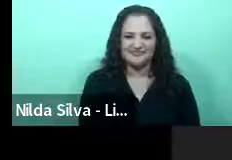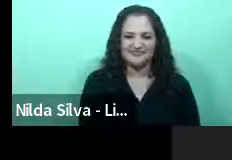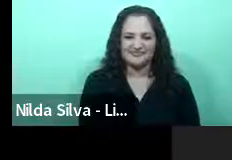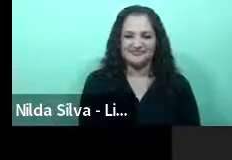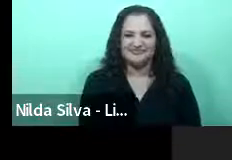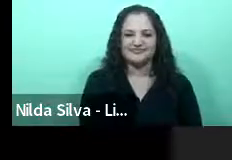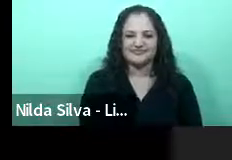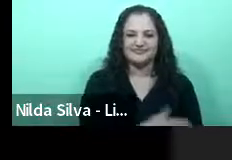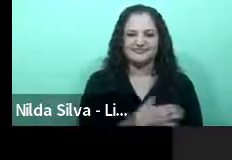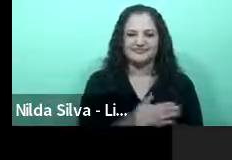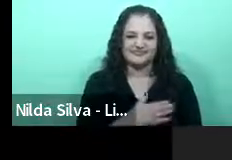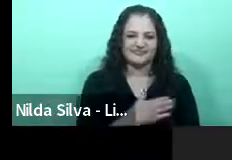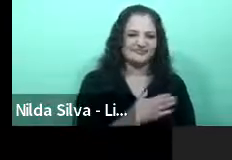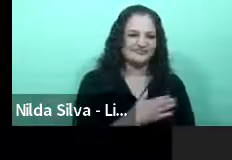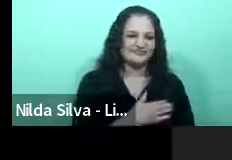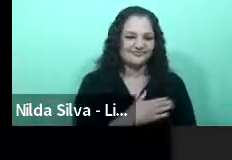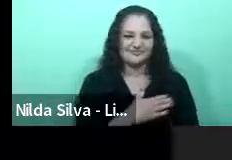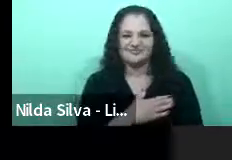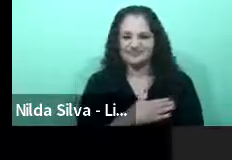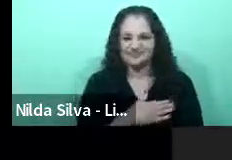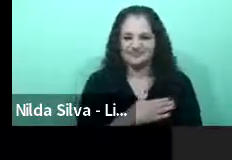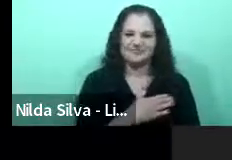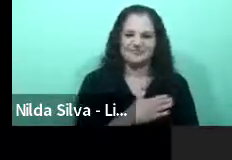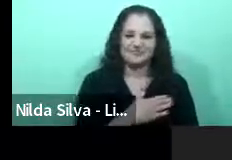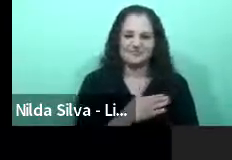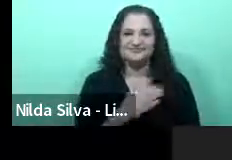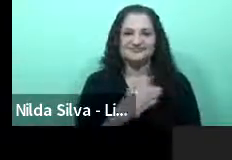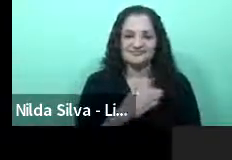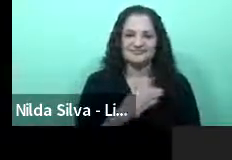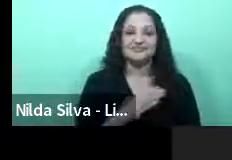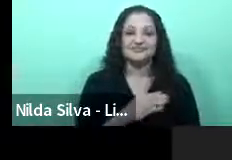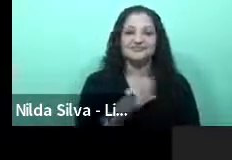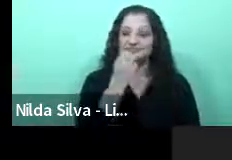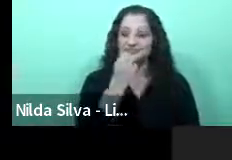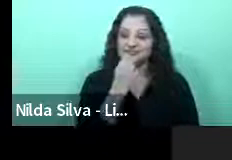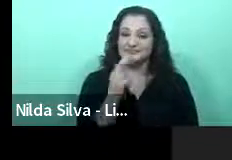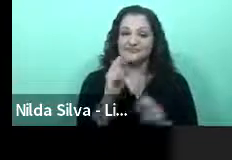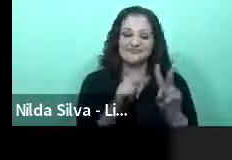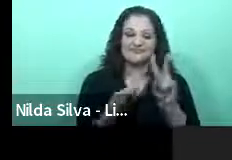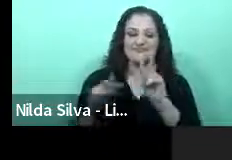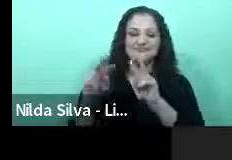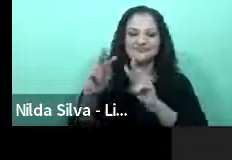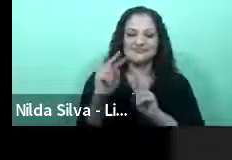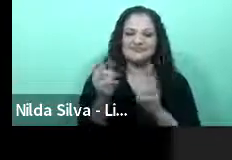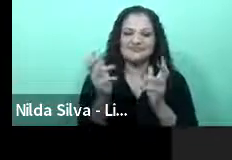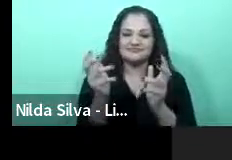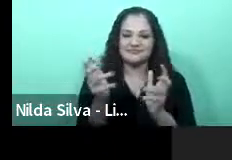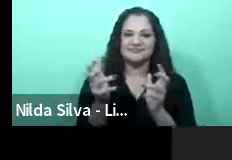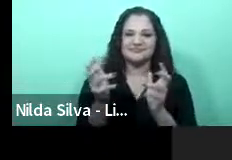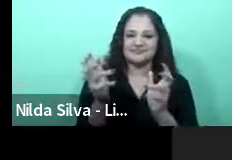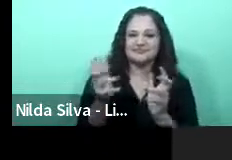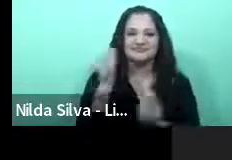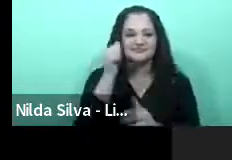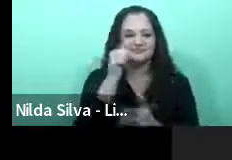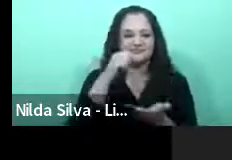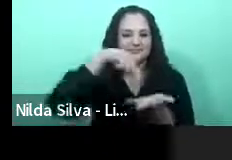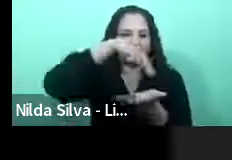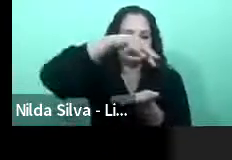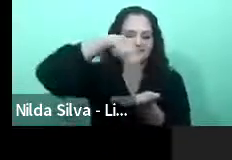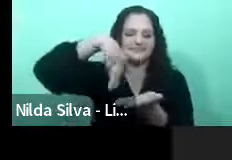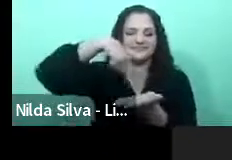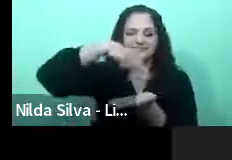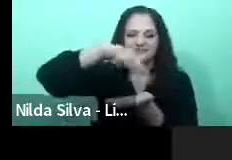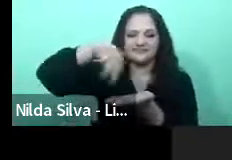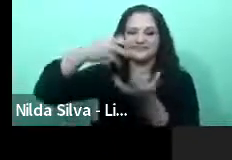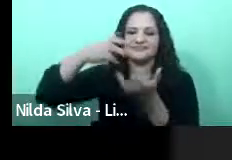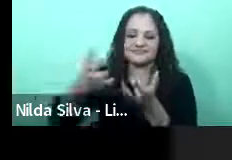Titiriri, meu bem te vi, tatarará, meu sabiá. Quero ver, quero ver, quero ver moça